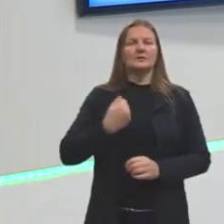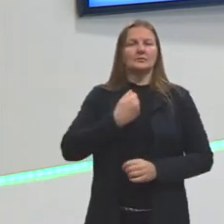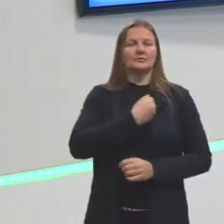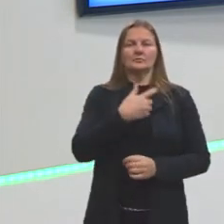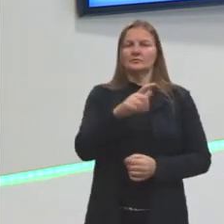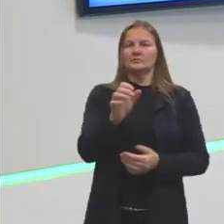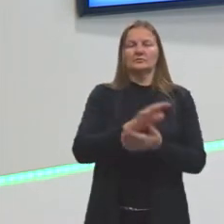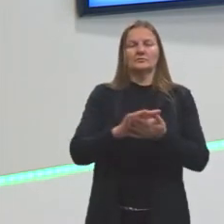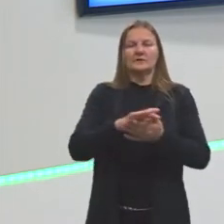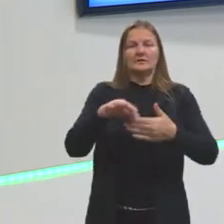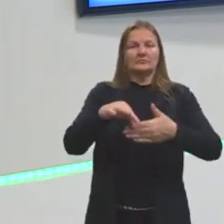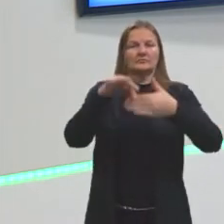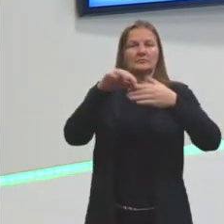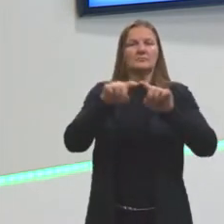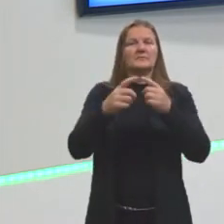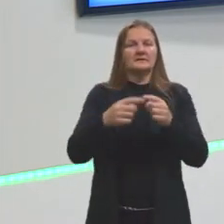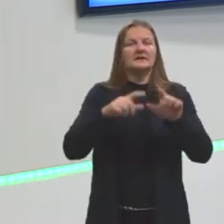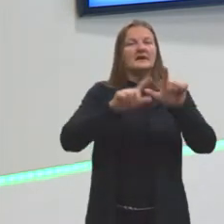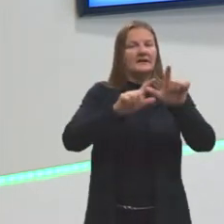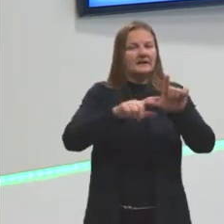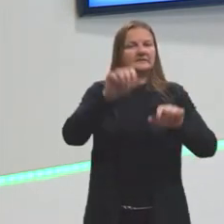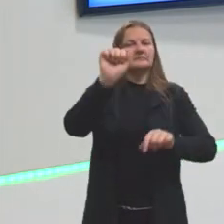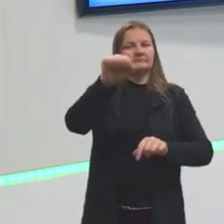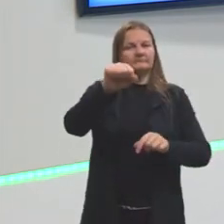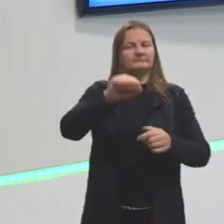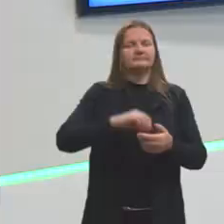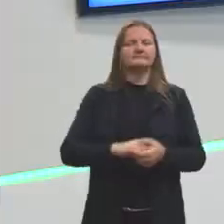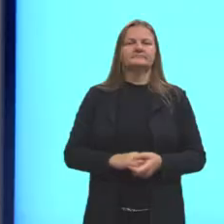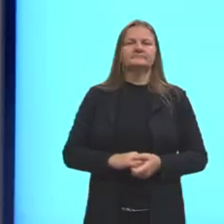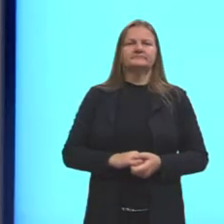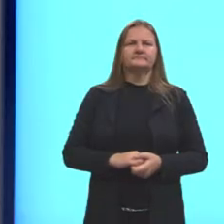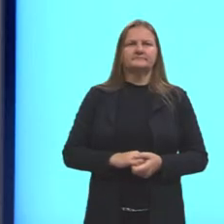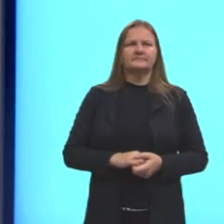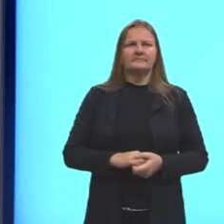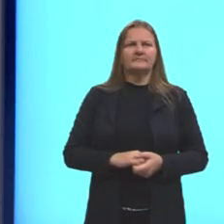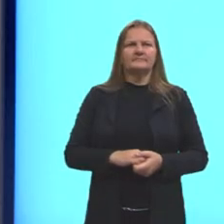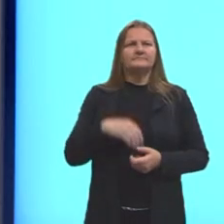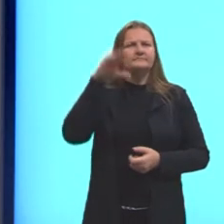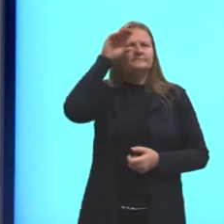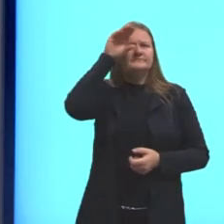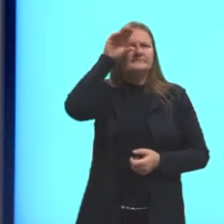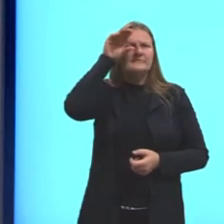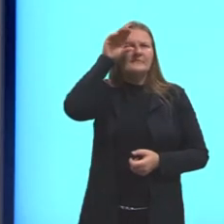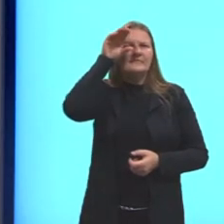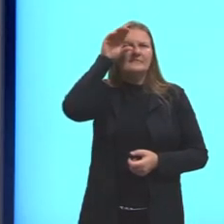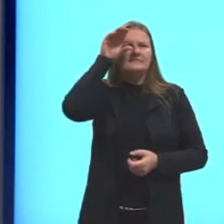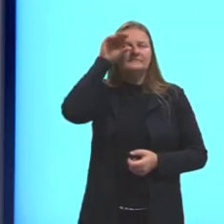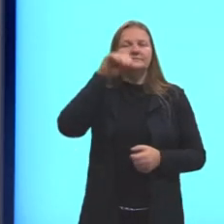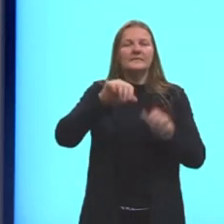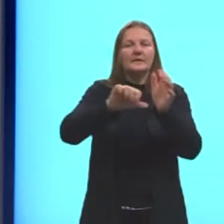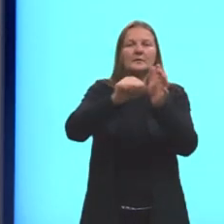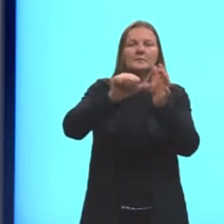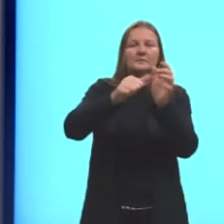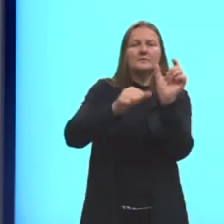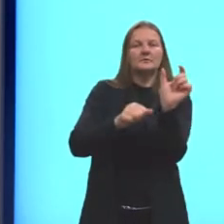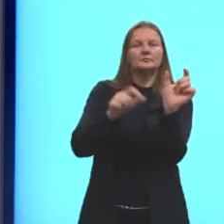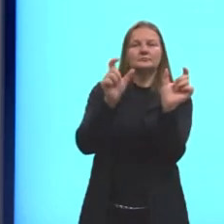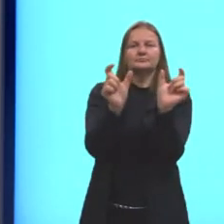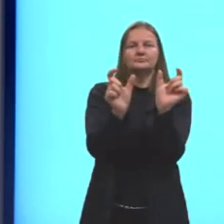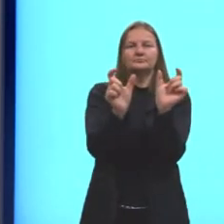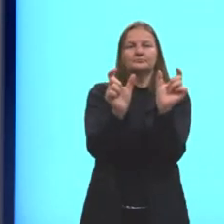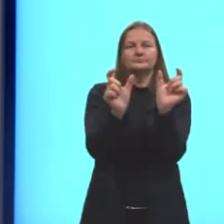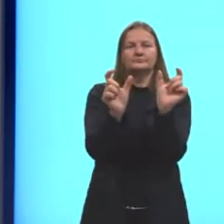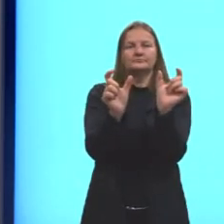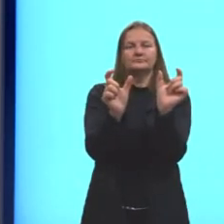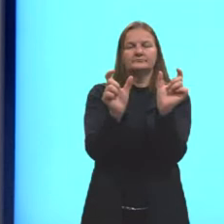vai ser colocado em evidência mas a letra sim tá Então observa em que no primeiro nos dois